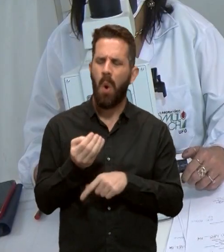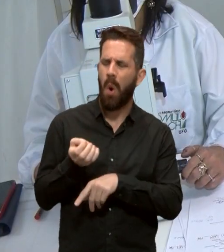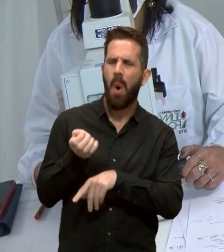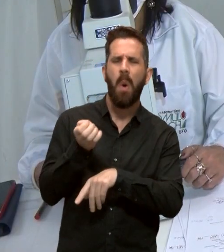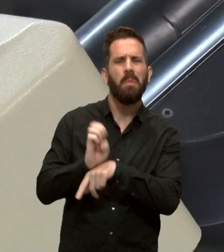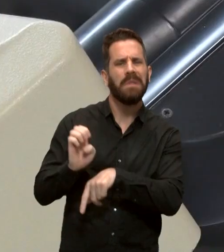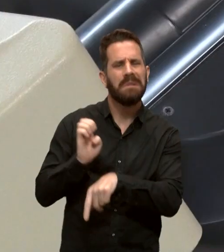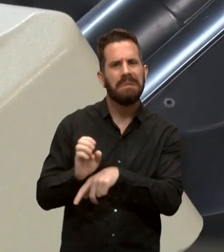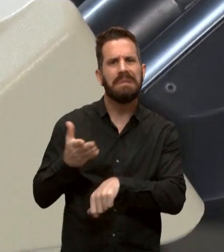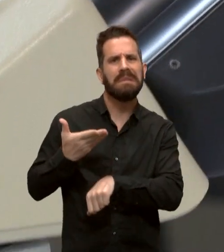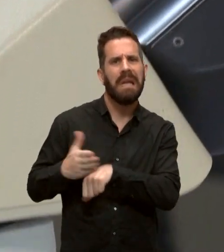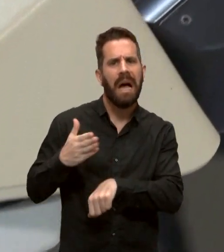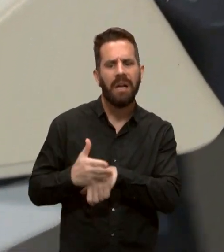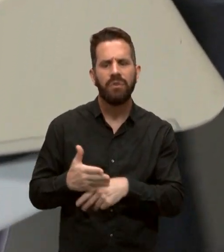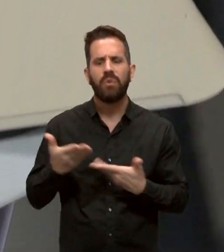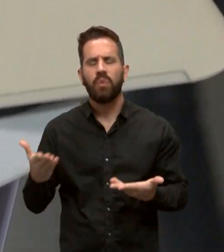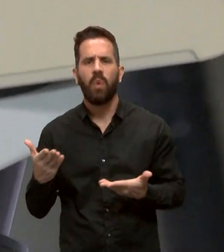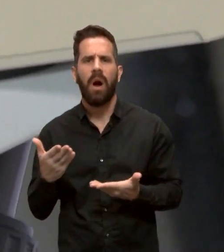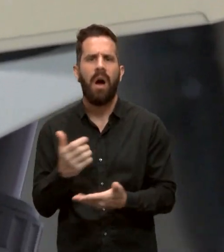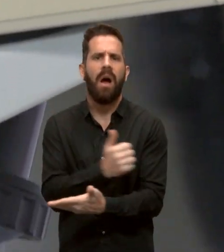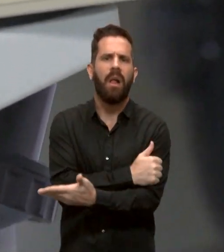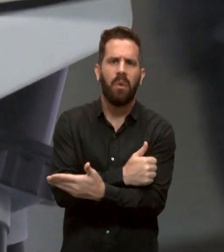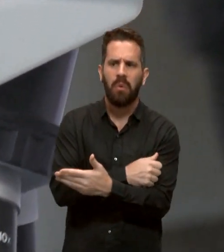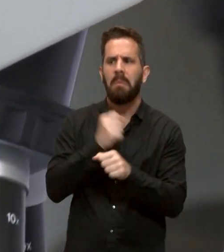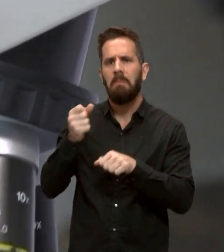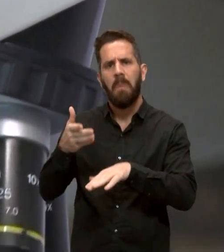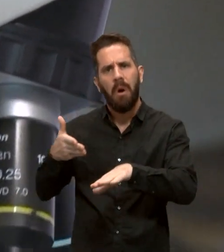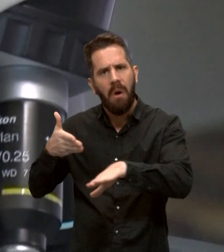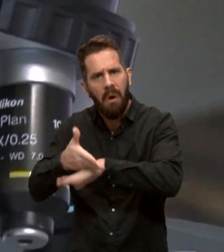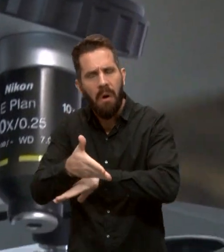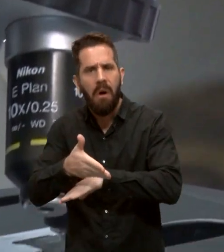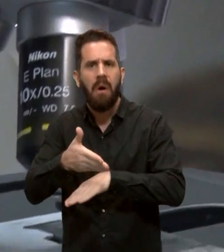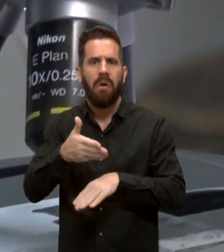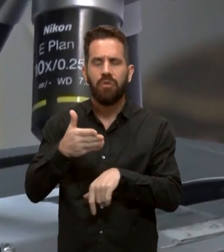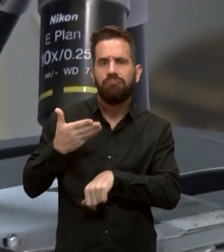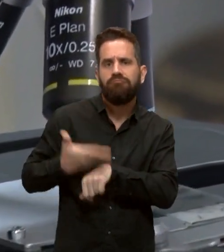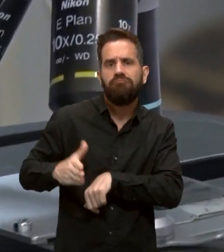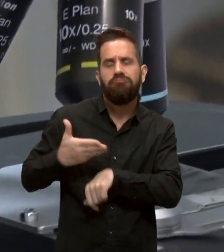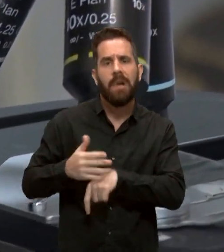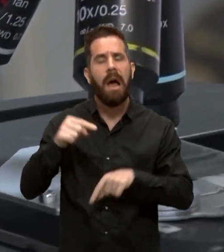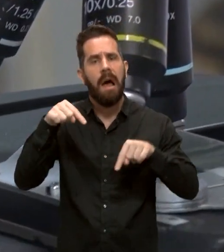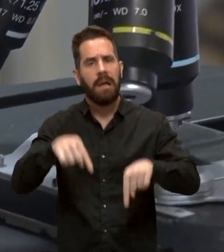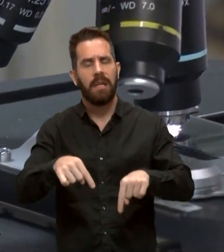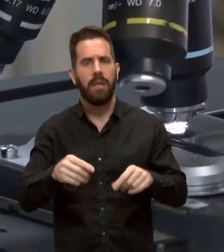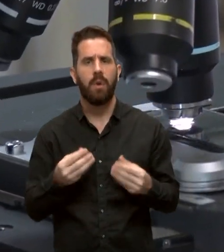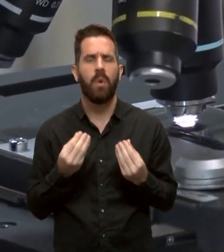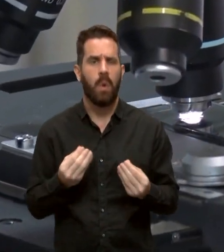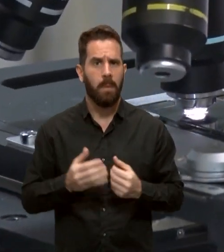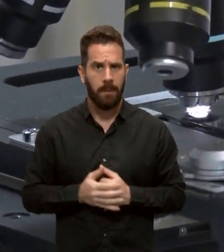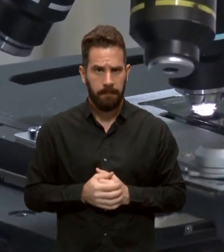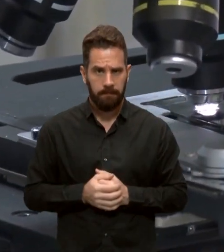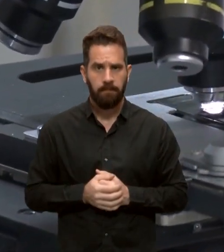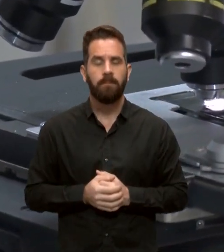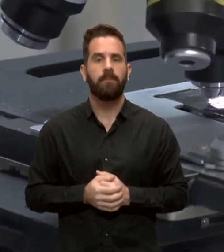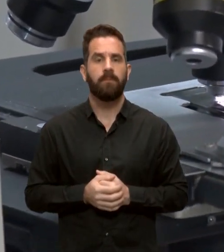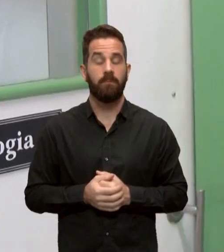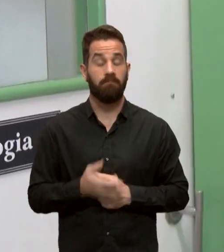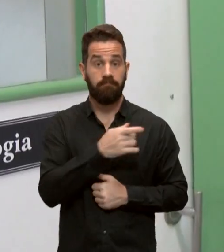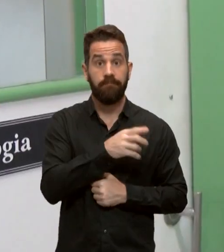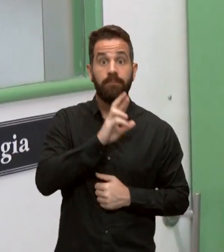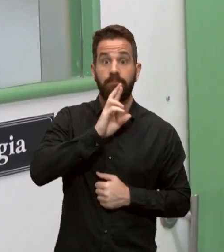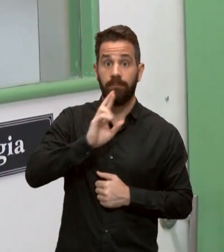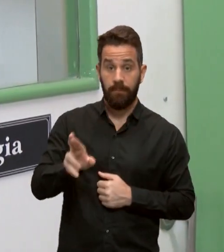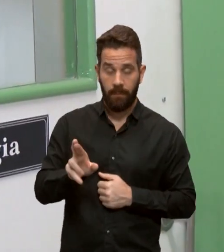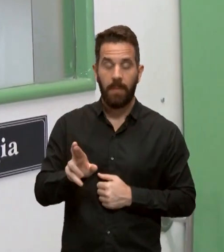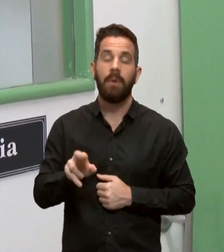Quais estudantes de quais cursos, podem estagiar nesse espaço? Hoje o laboratório, ele é um laboratório